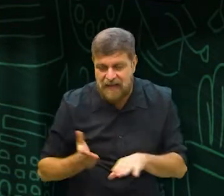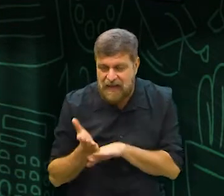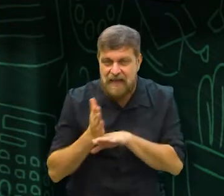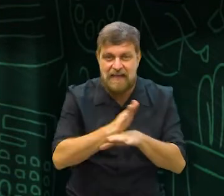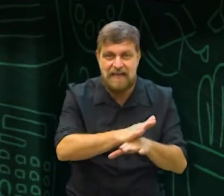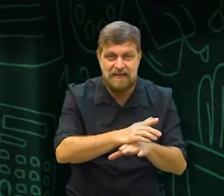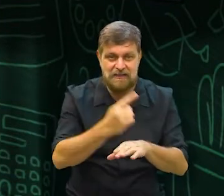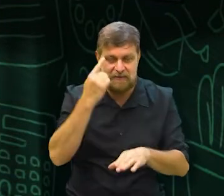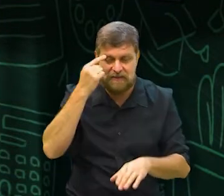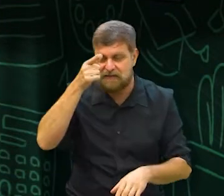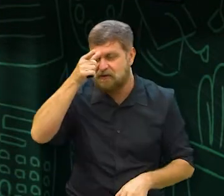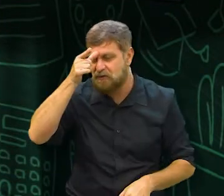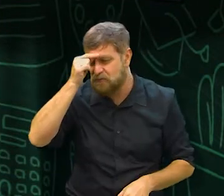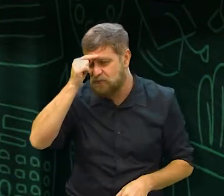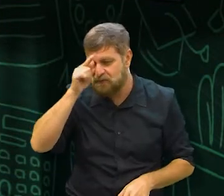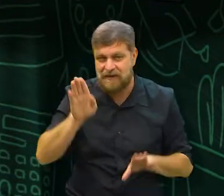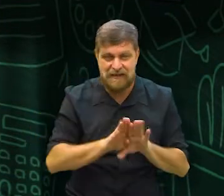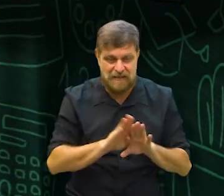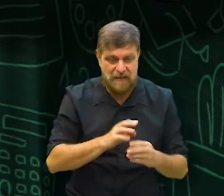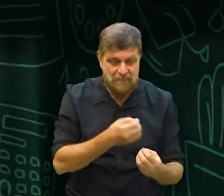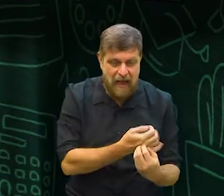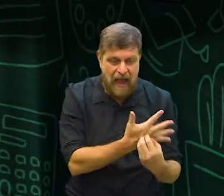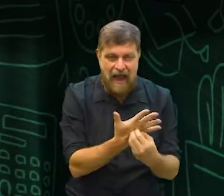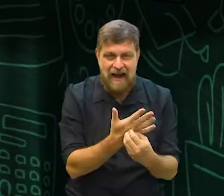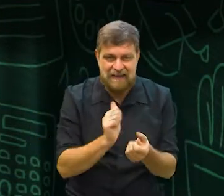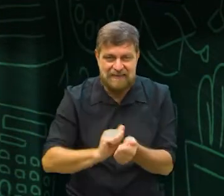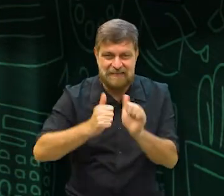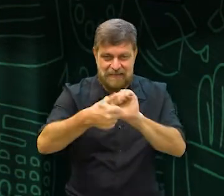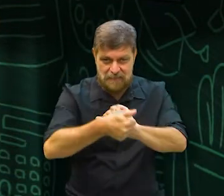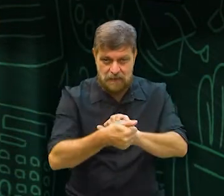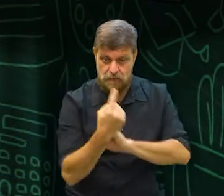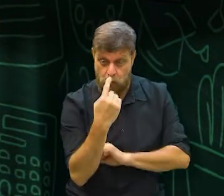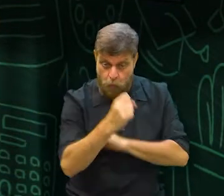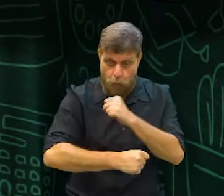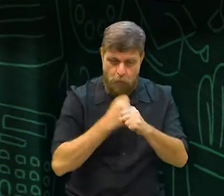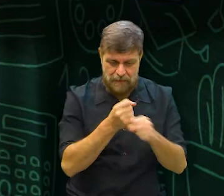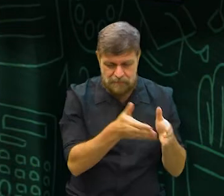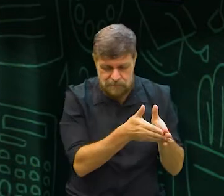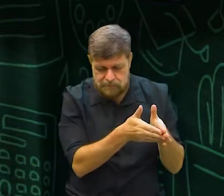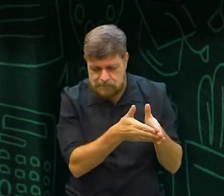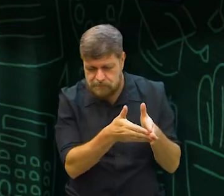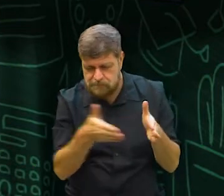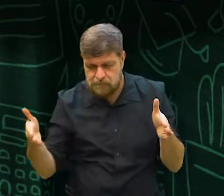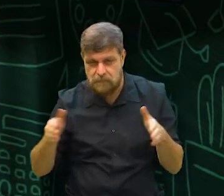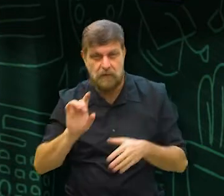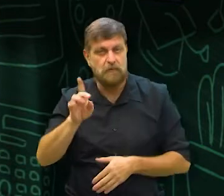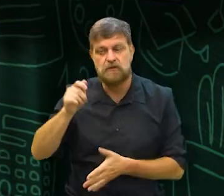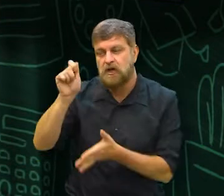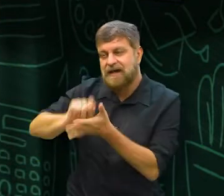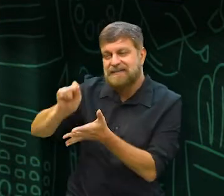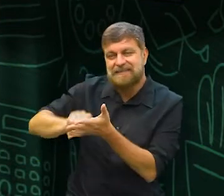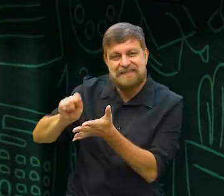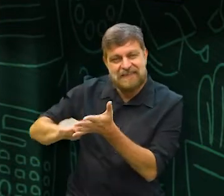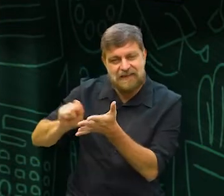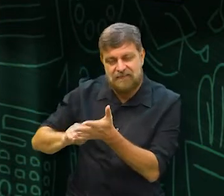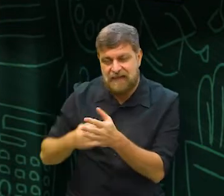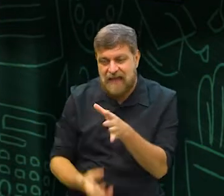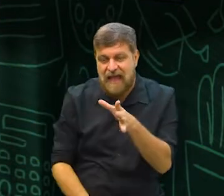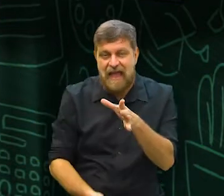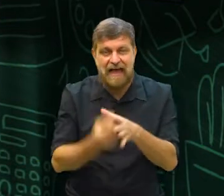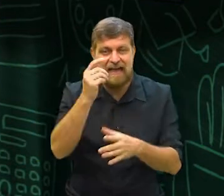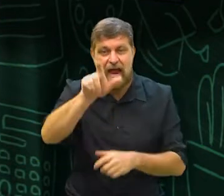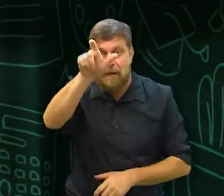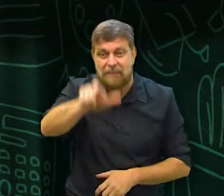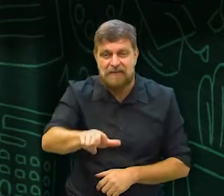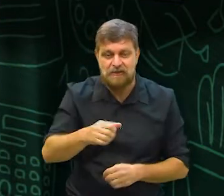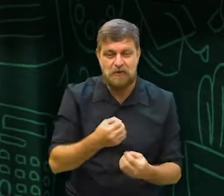e vira arte. Então, esse processo todo que a gente fez ao longo de um ano, mais do que escrever, foi de criar artistas